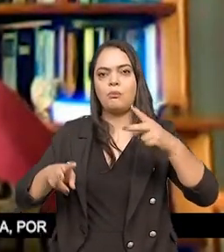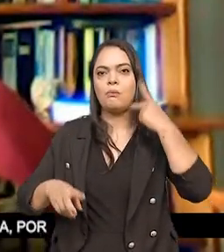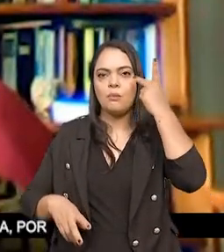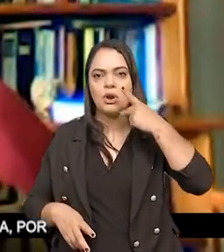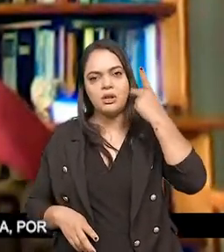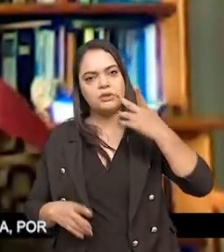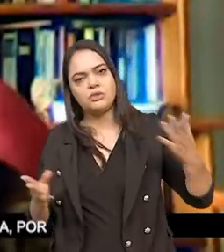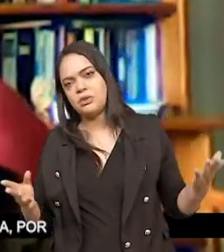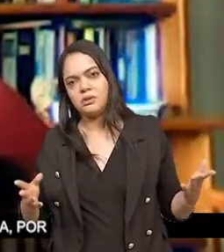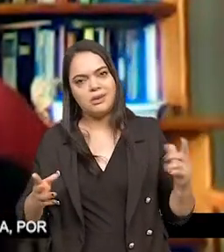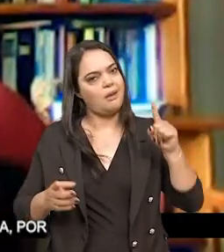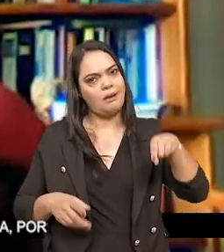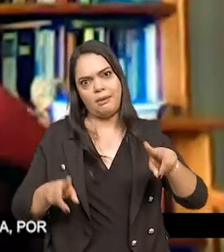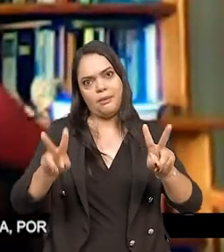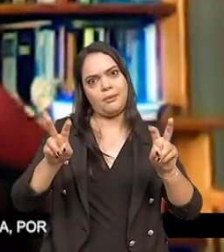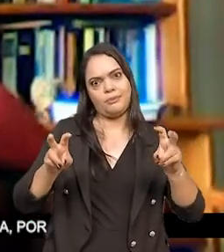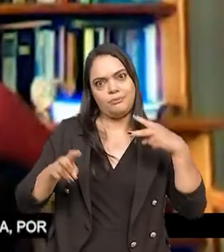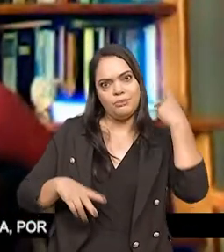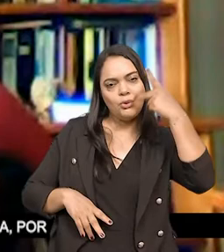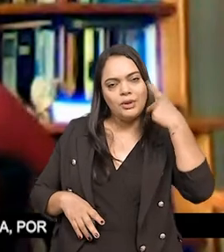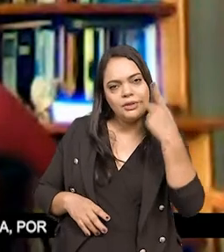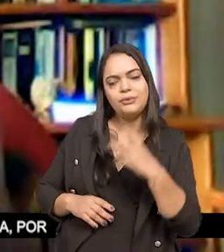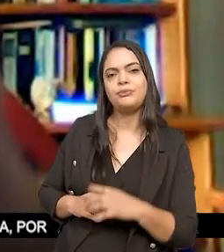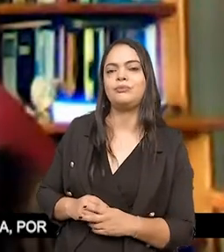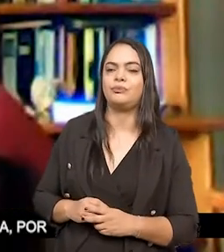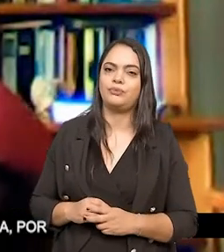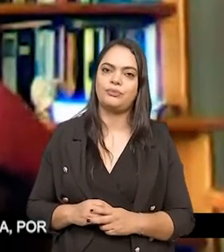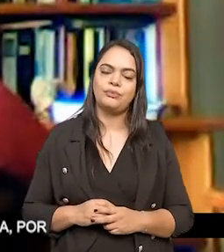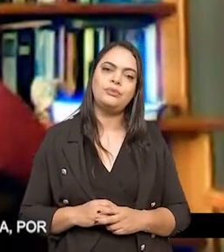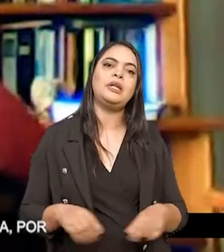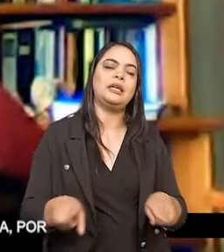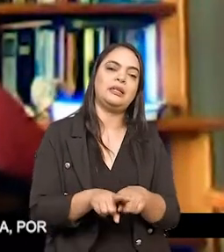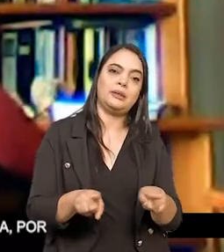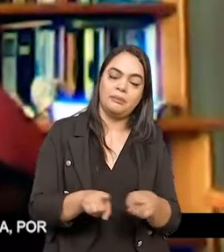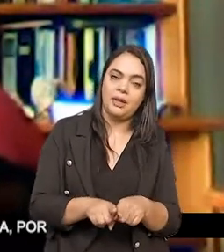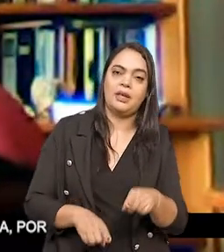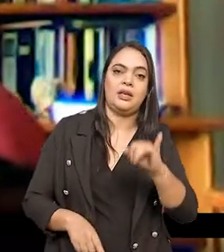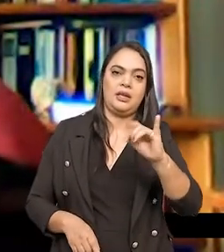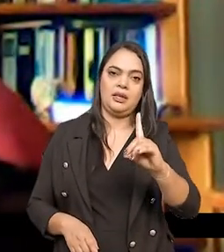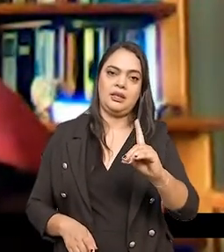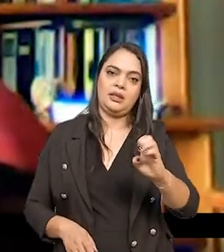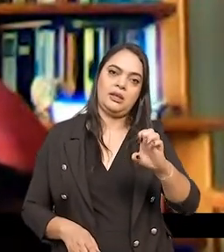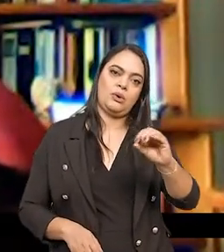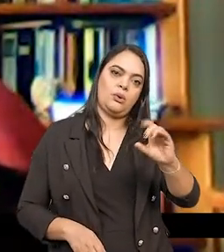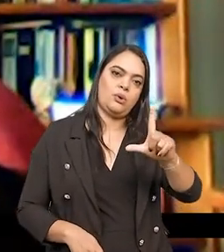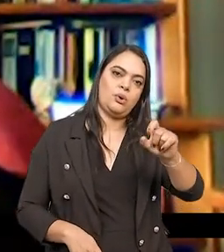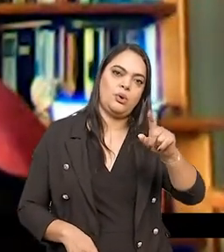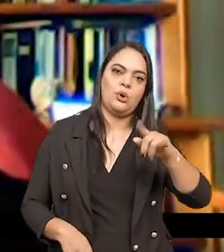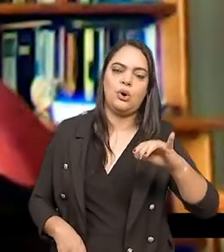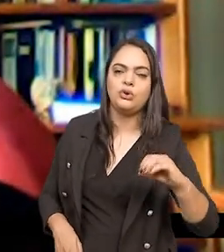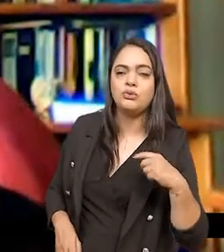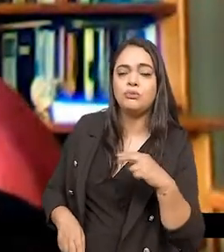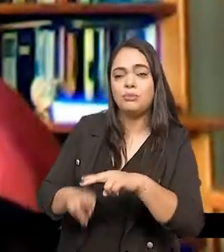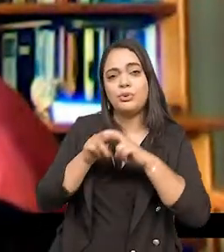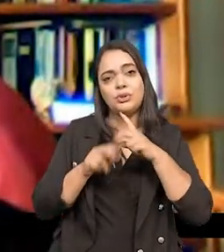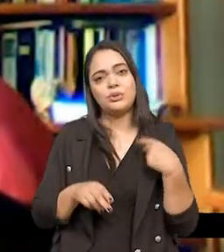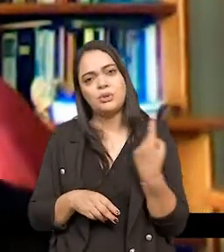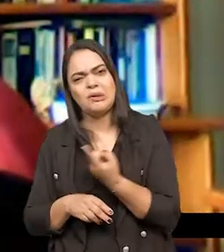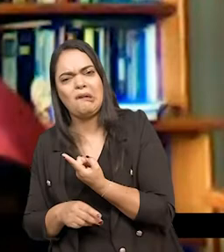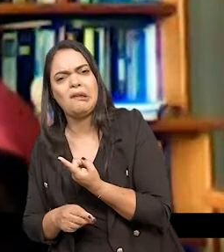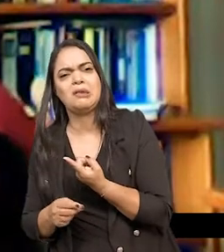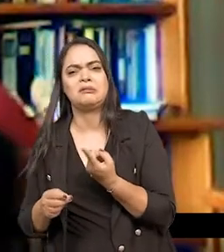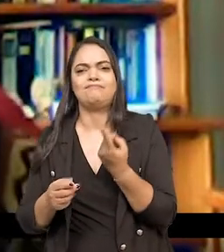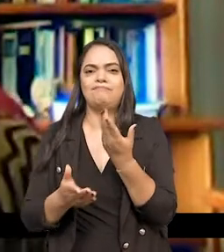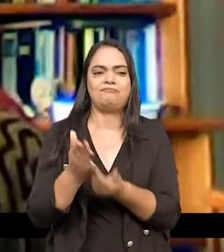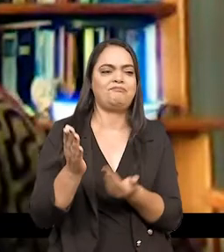Trabalhar com as mulheres é uma questão política. E eu também acho que é uma questão política e ideológica. Por isso é que estamos perdendo tanto